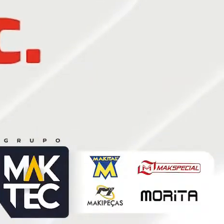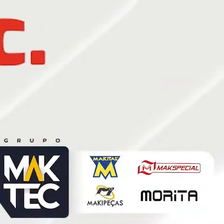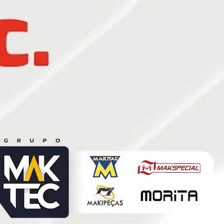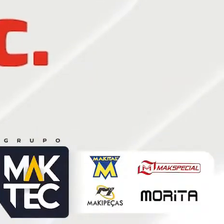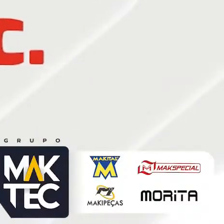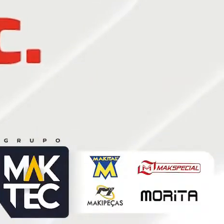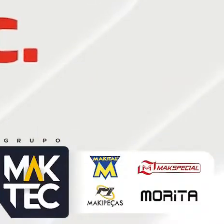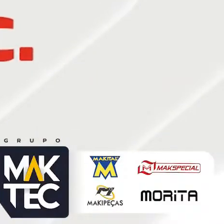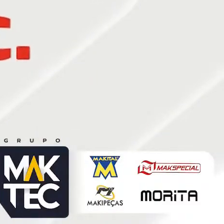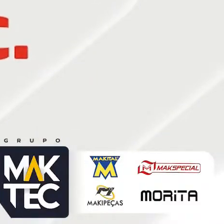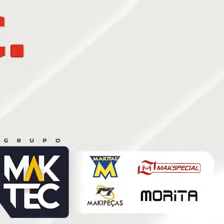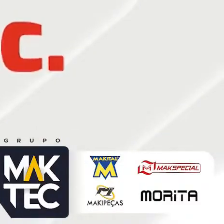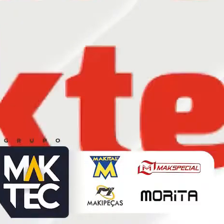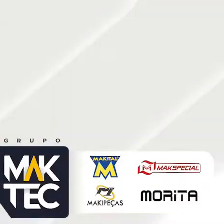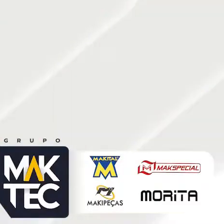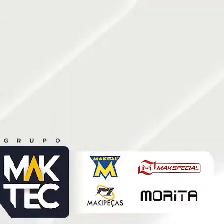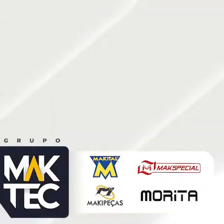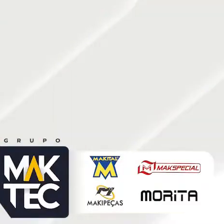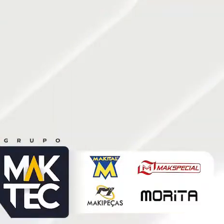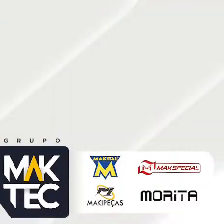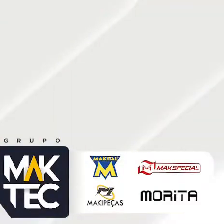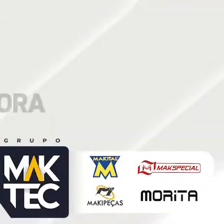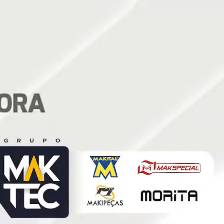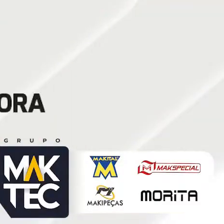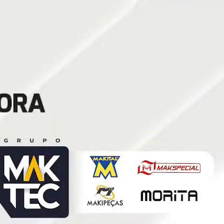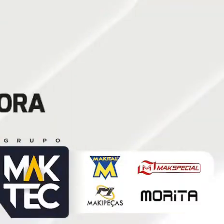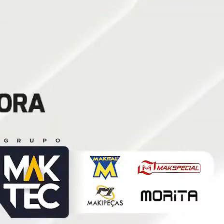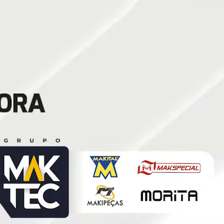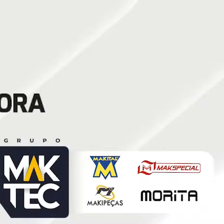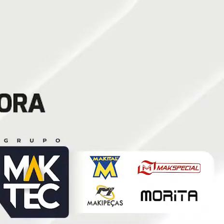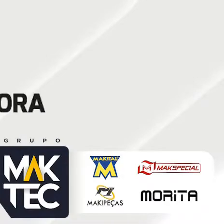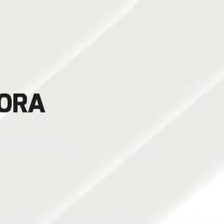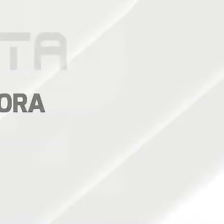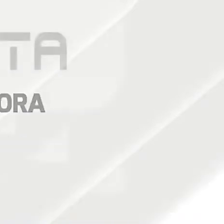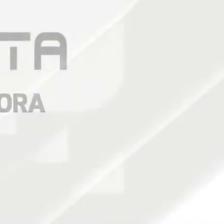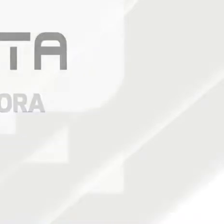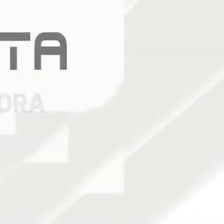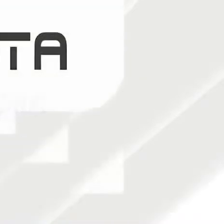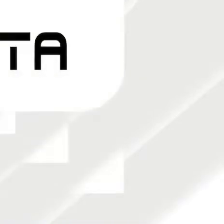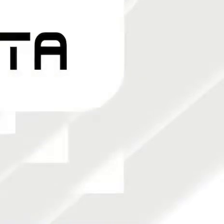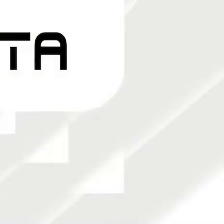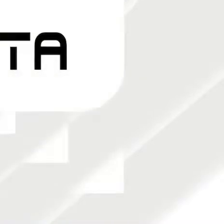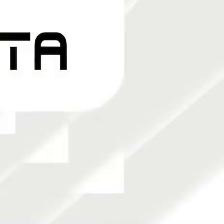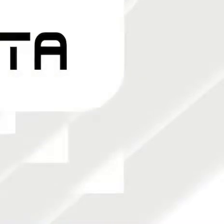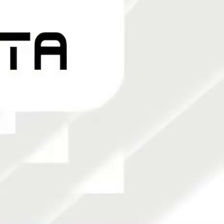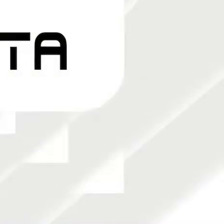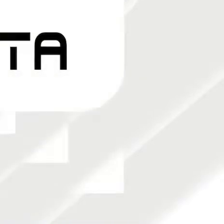teremos novidades. Está chegando o Grupo Mactec. Saiba mais pelo WhatsApp